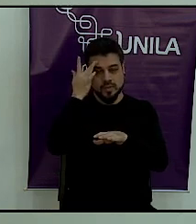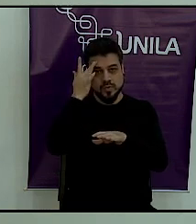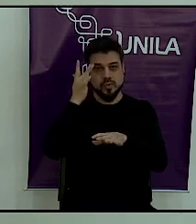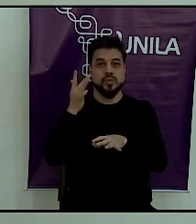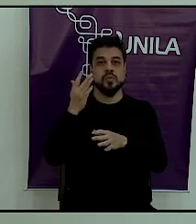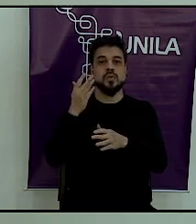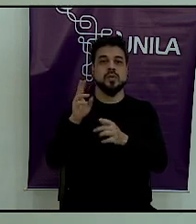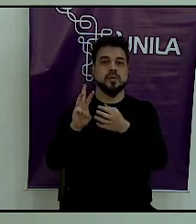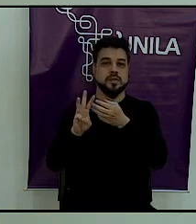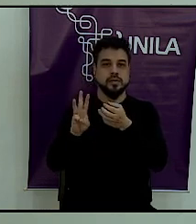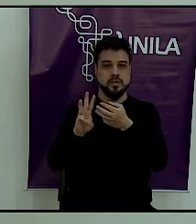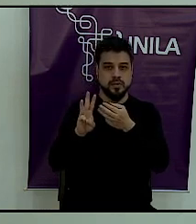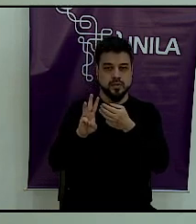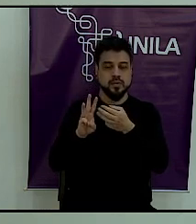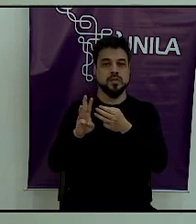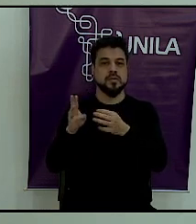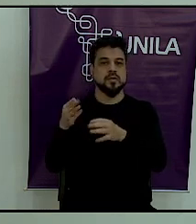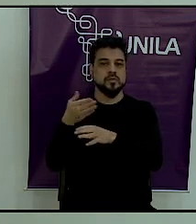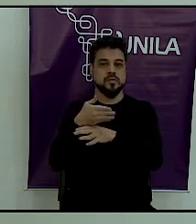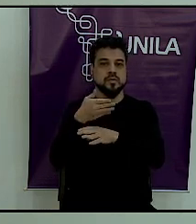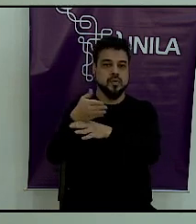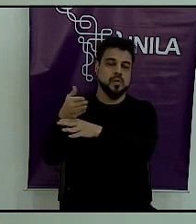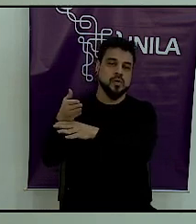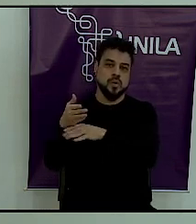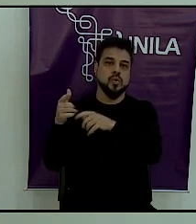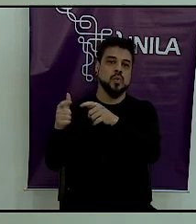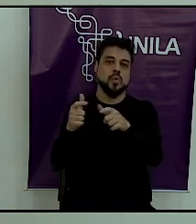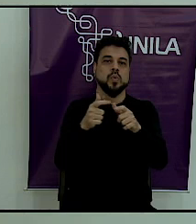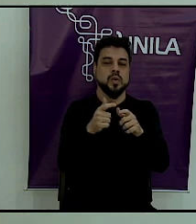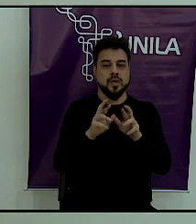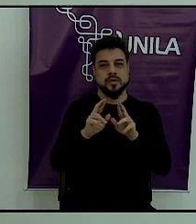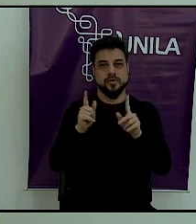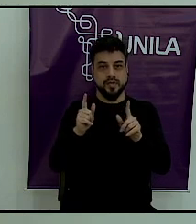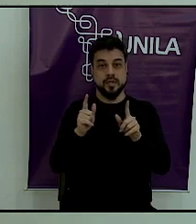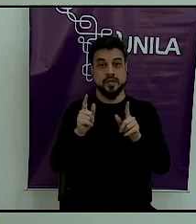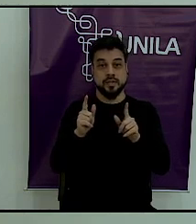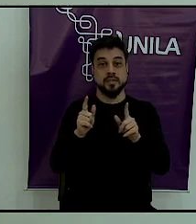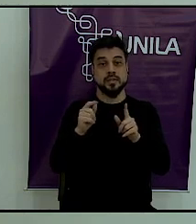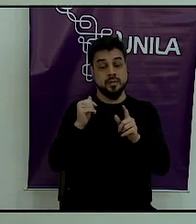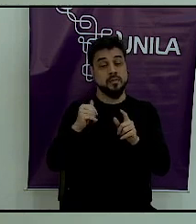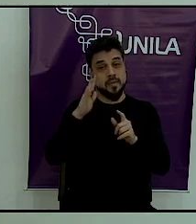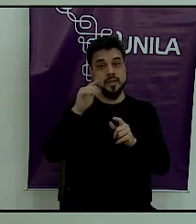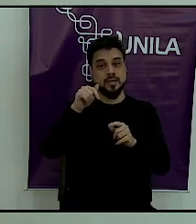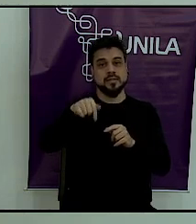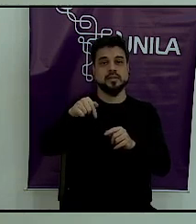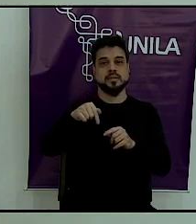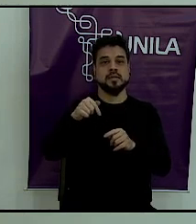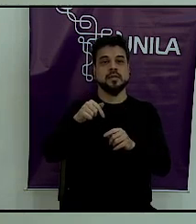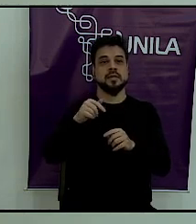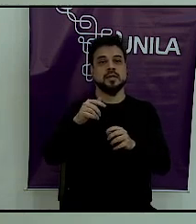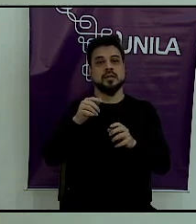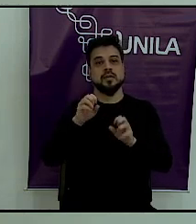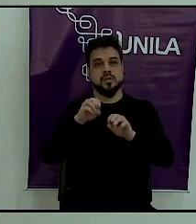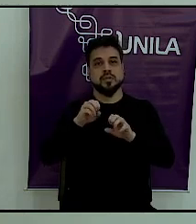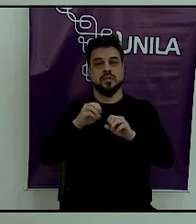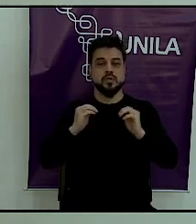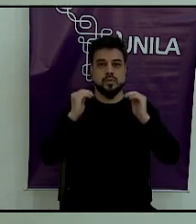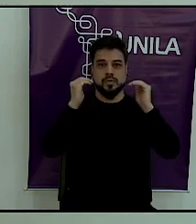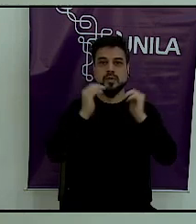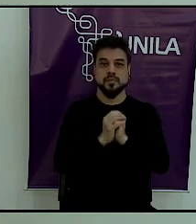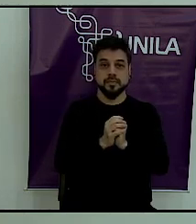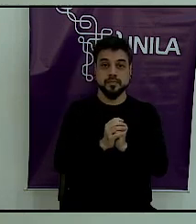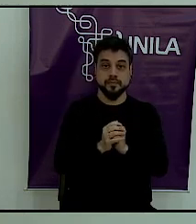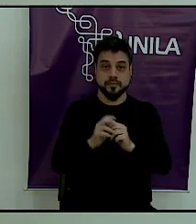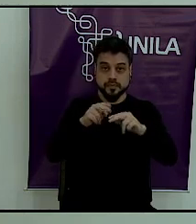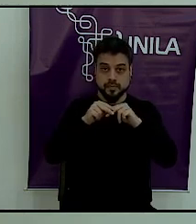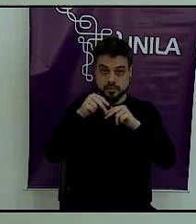originários em diferentes espaços, sobretudo no ensino superior. Então, essa é uma oportunidade ímpar para que a